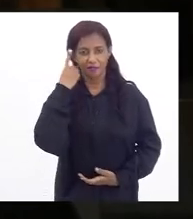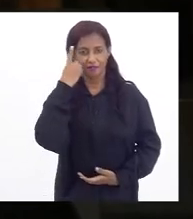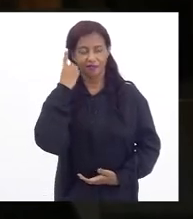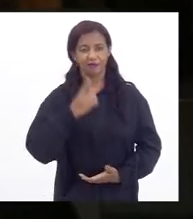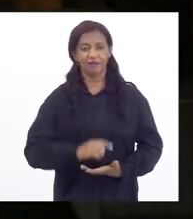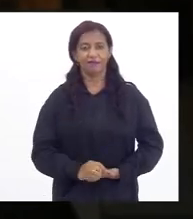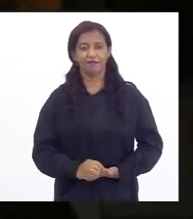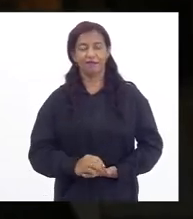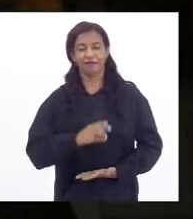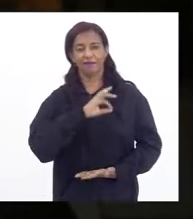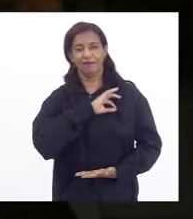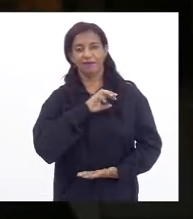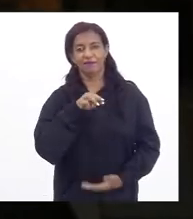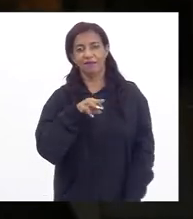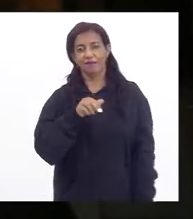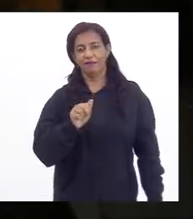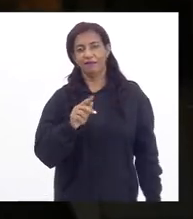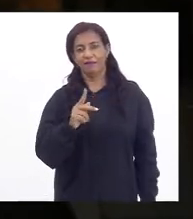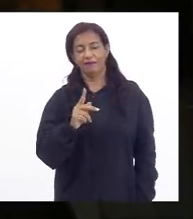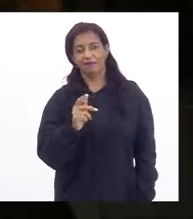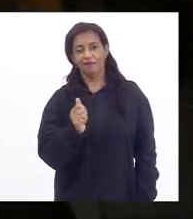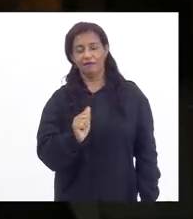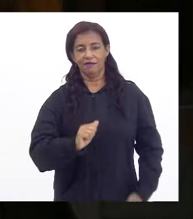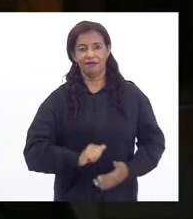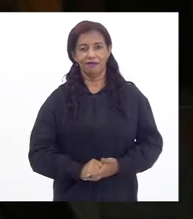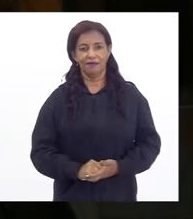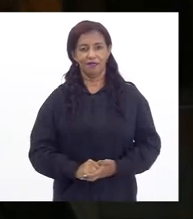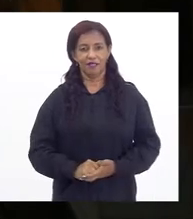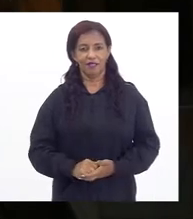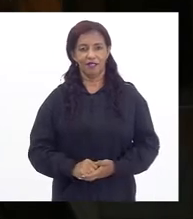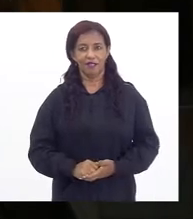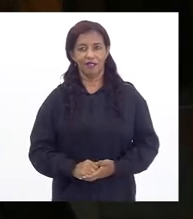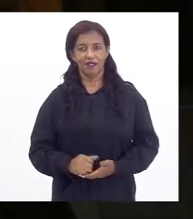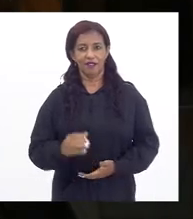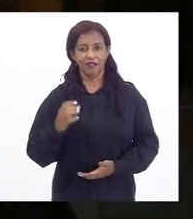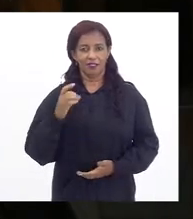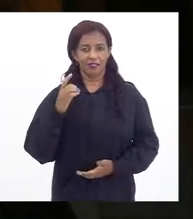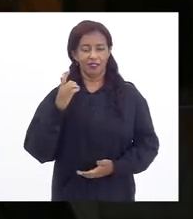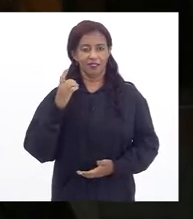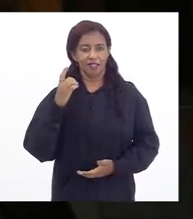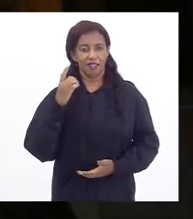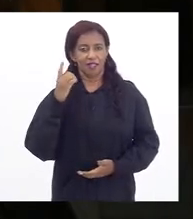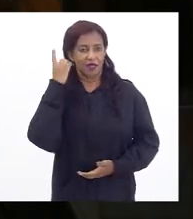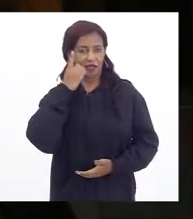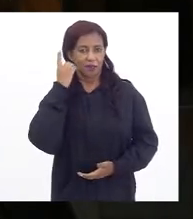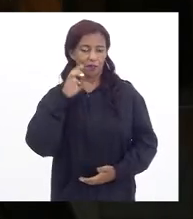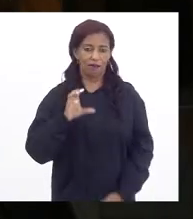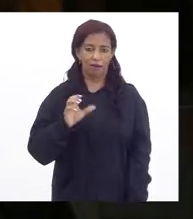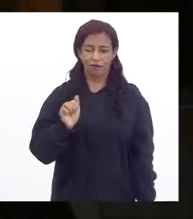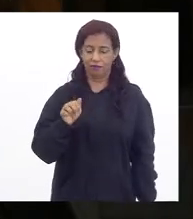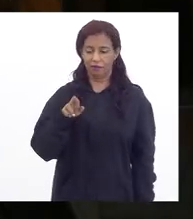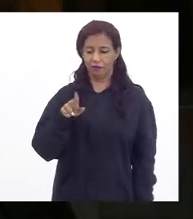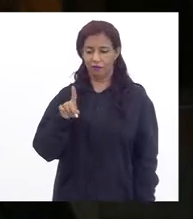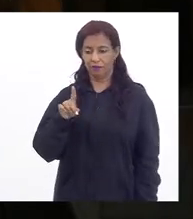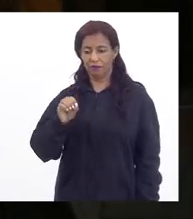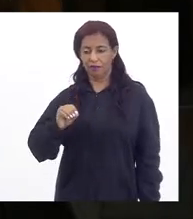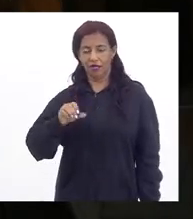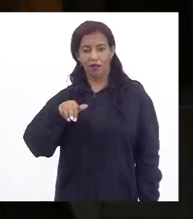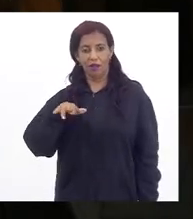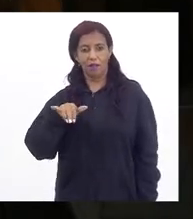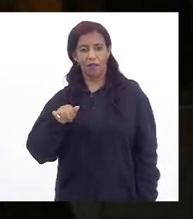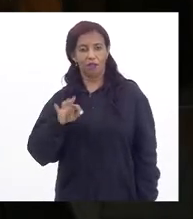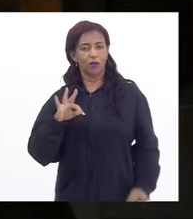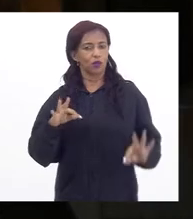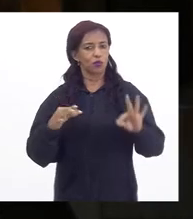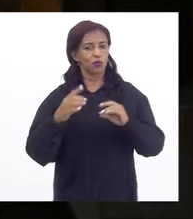deputada Marta Rocha, senhor deputado Carlos Macedo, senhoras e